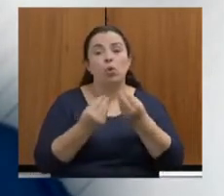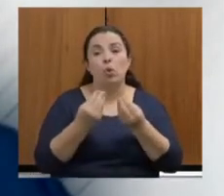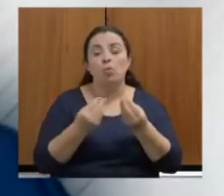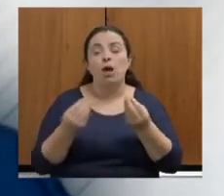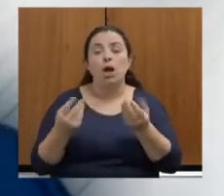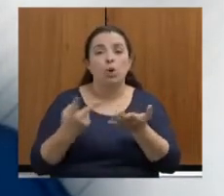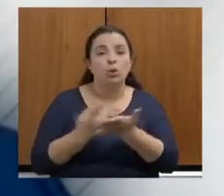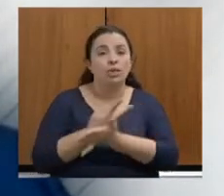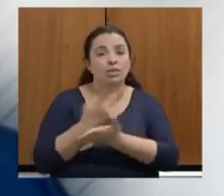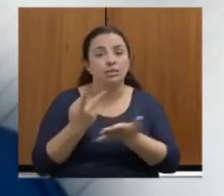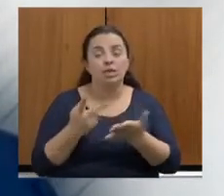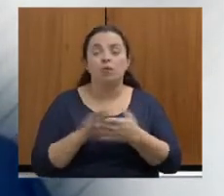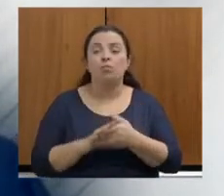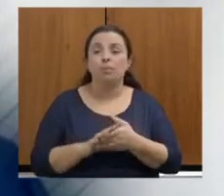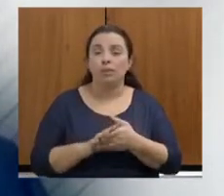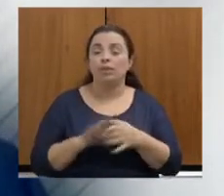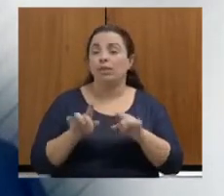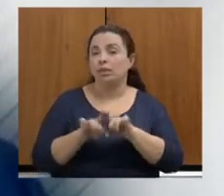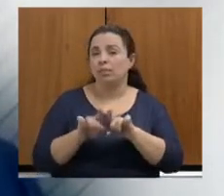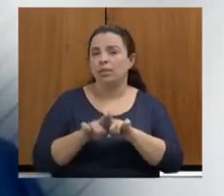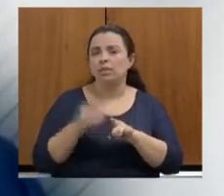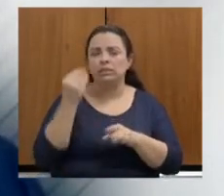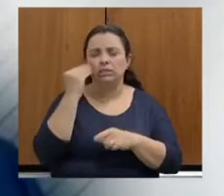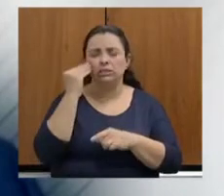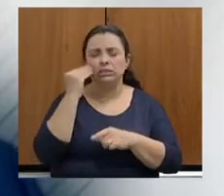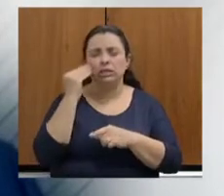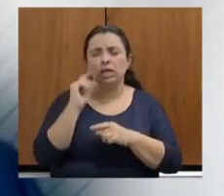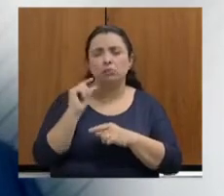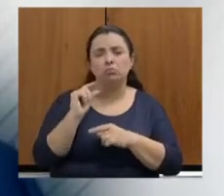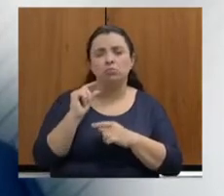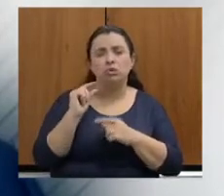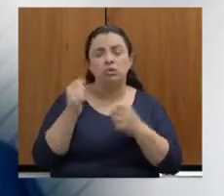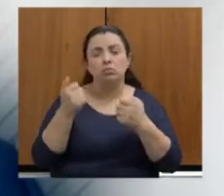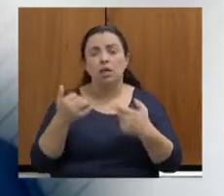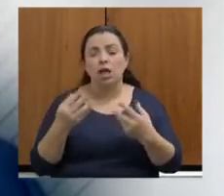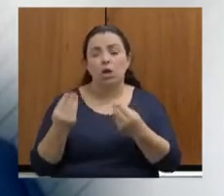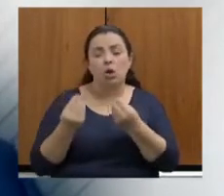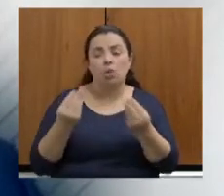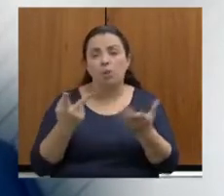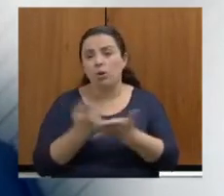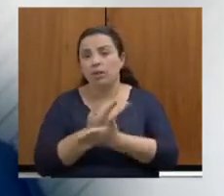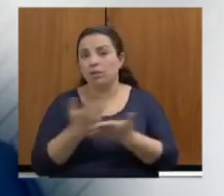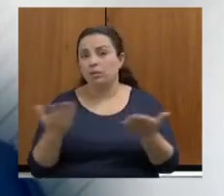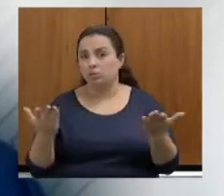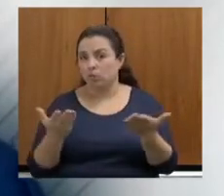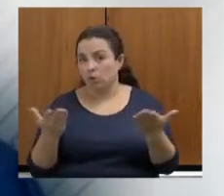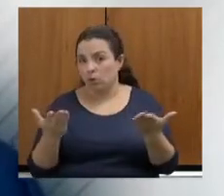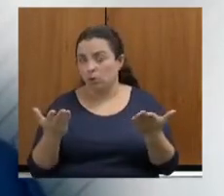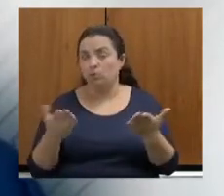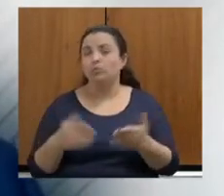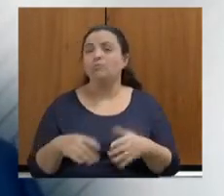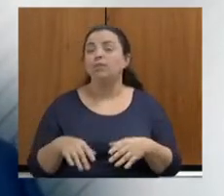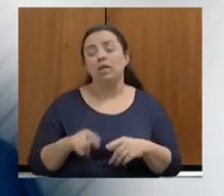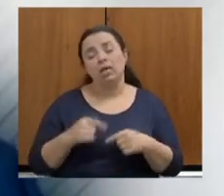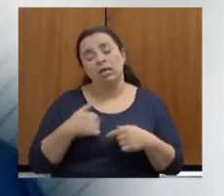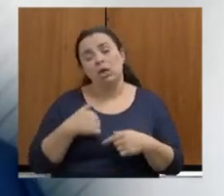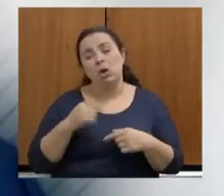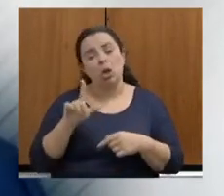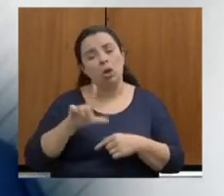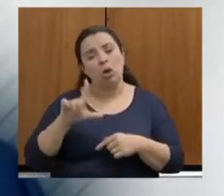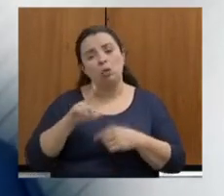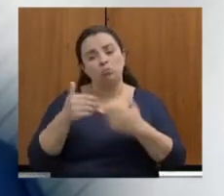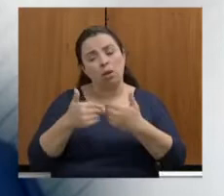é tentar um pouco passar o momento atual e claro é fico absolutamente aberto